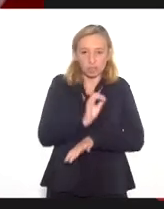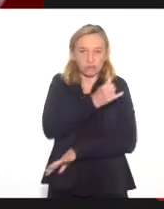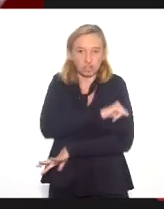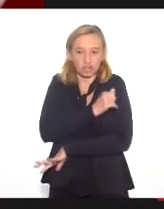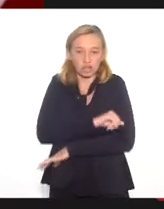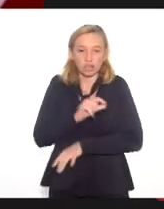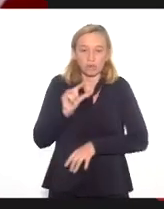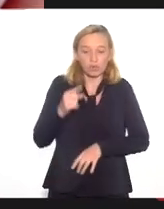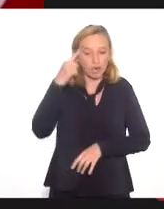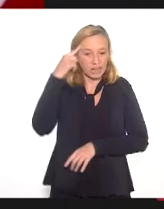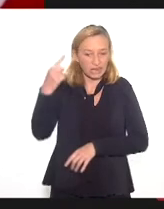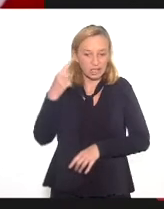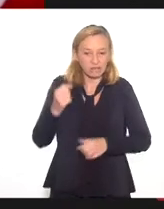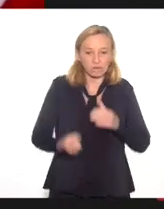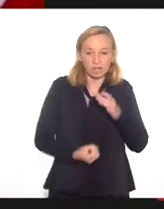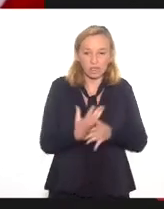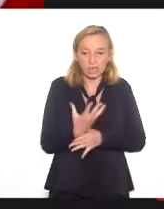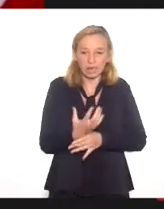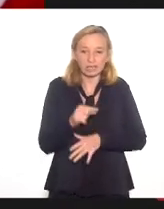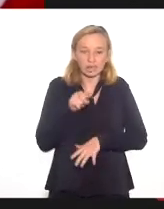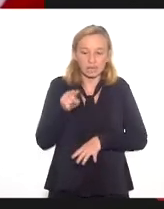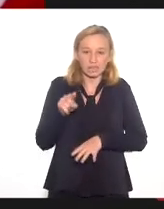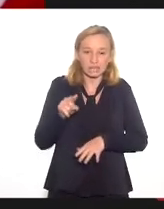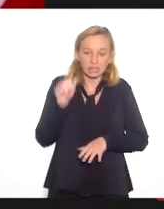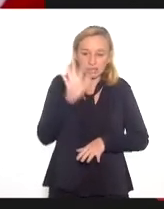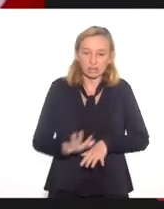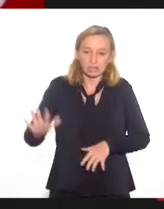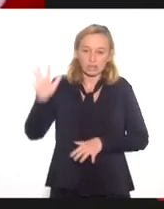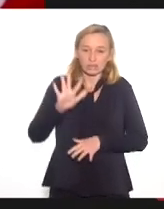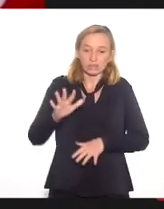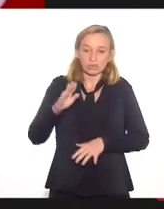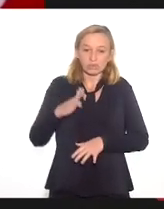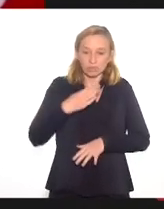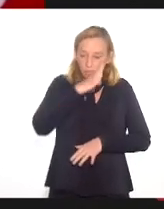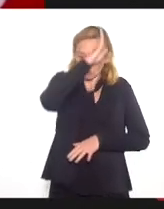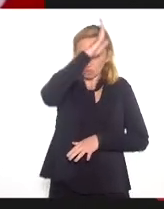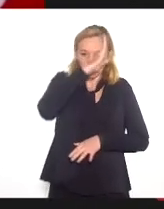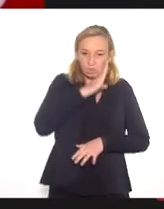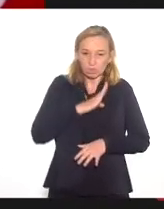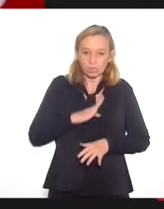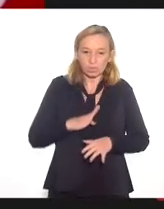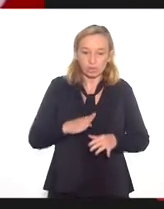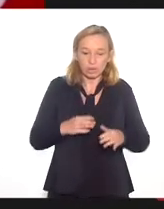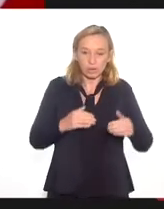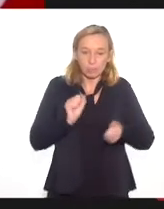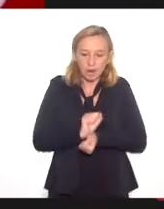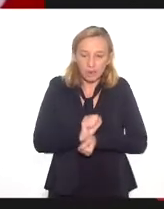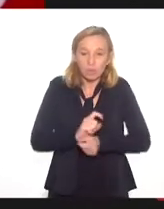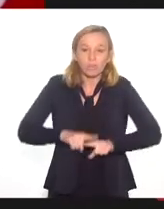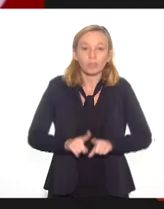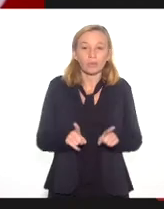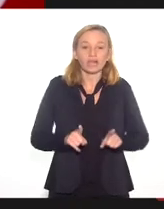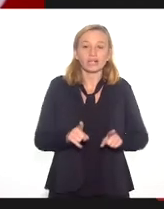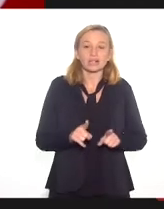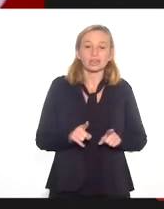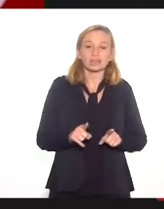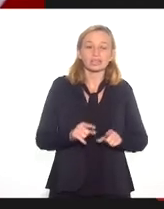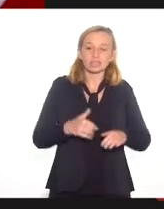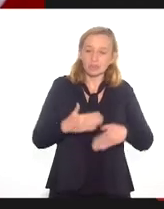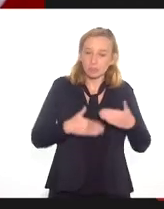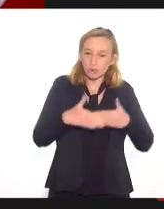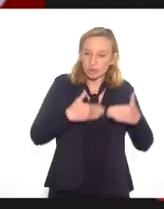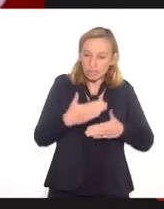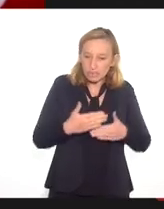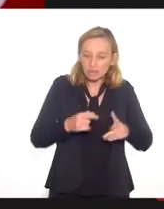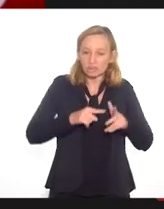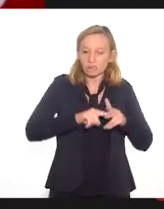a ideia do que foi construído a nível nacional e que Bolsonaro simplesmente engavetou mas tem tá nesse processo de